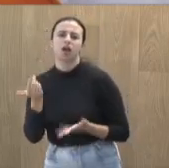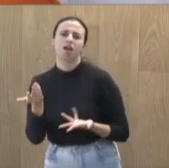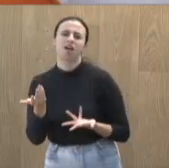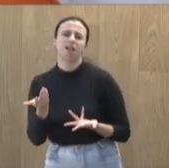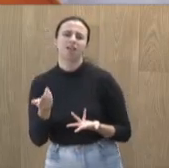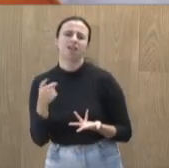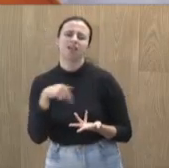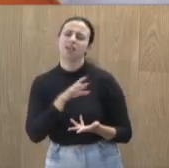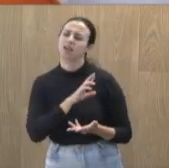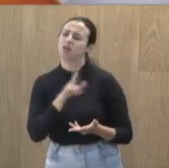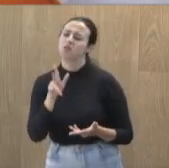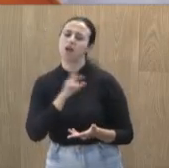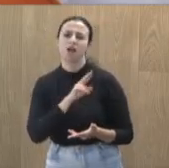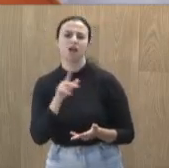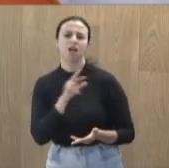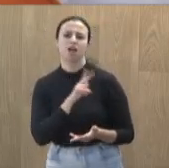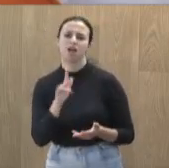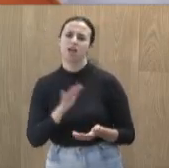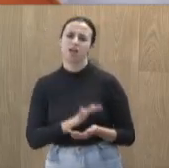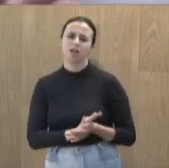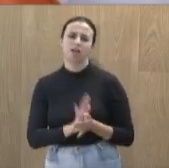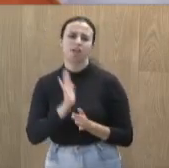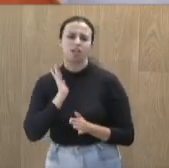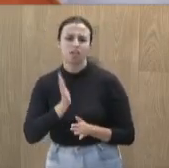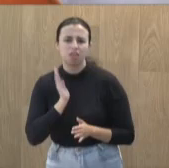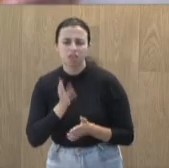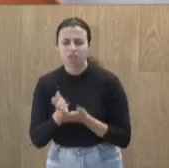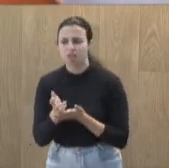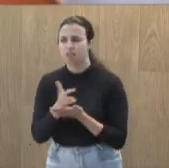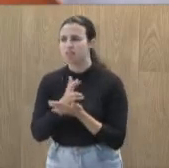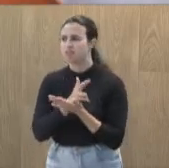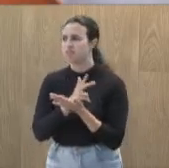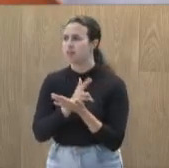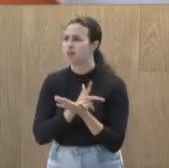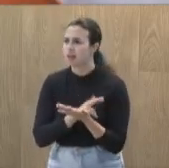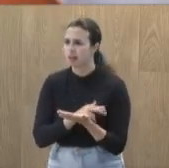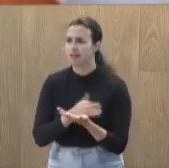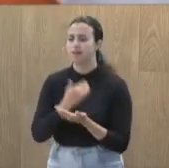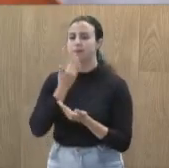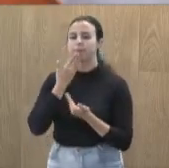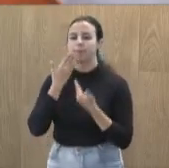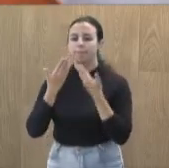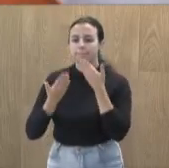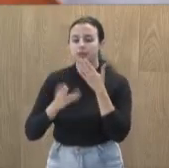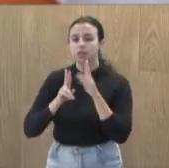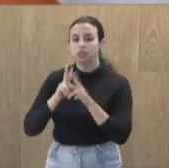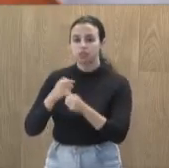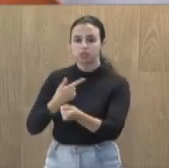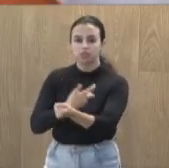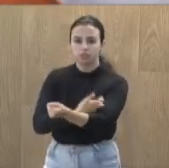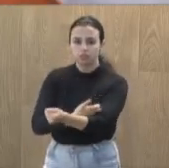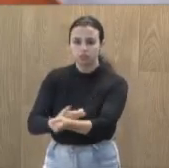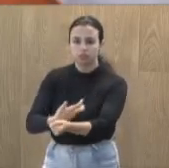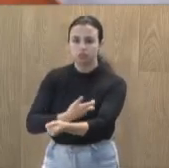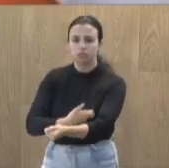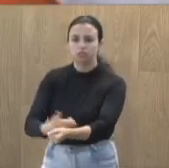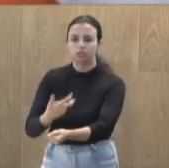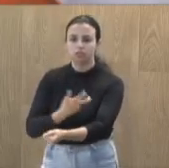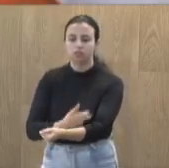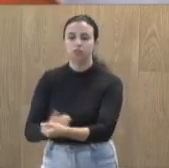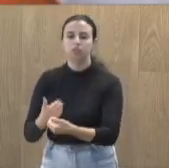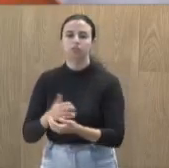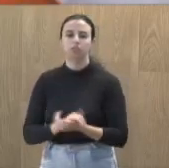Aqui não. Né? Já fiz vários requerimentos para a minha diretora, do exame toxicológico, para